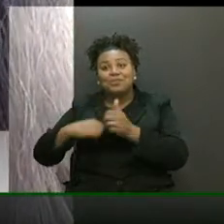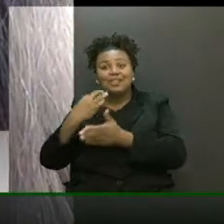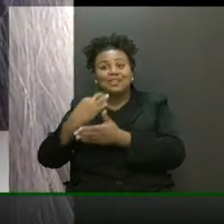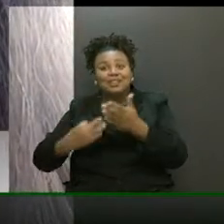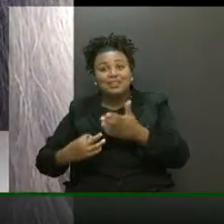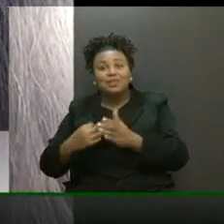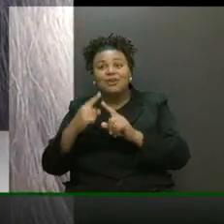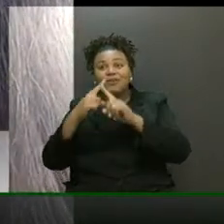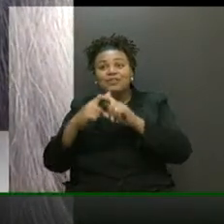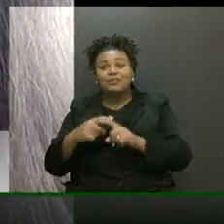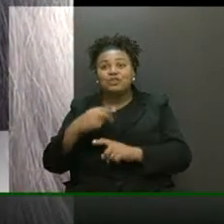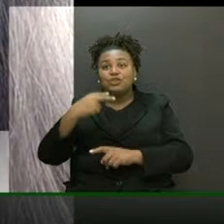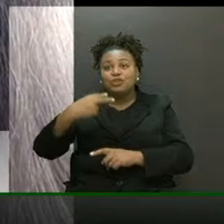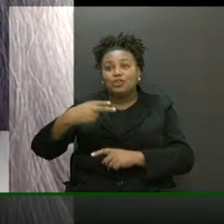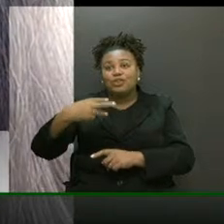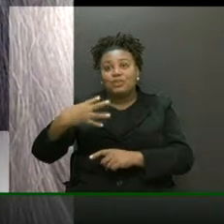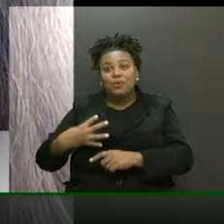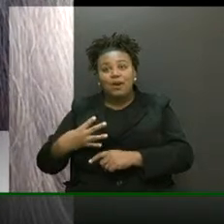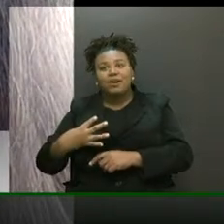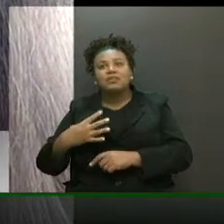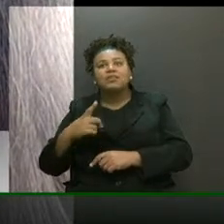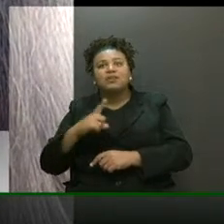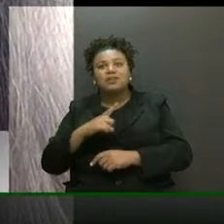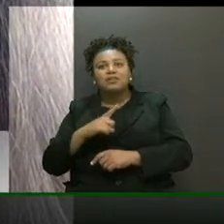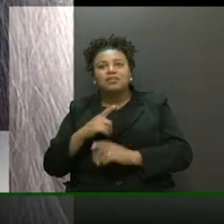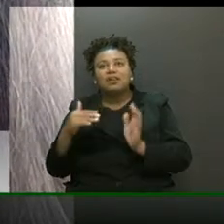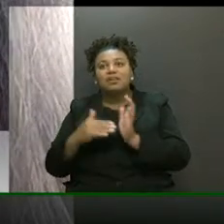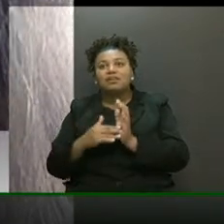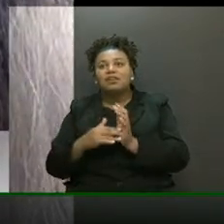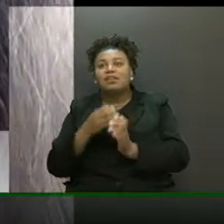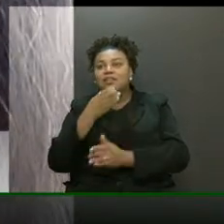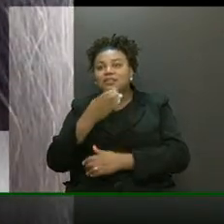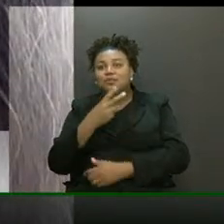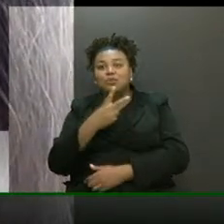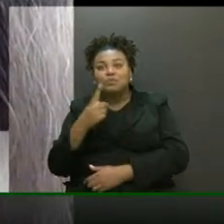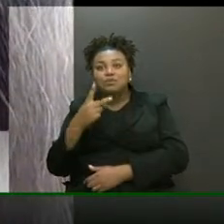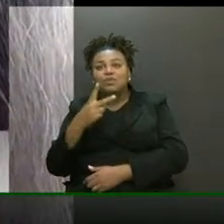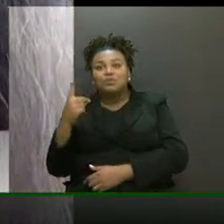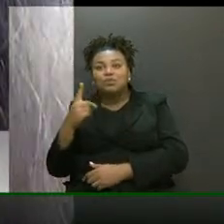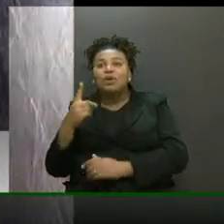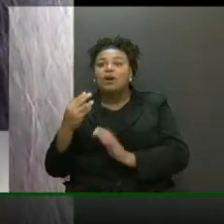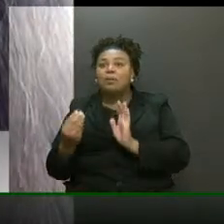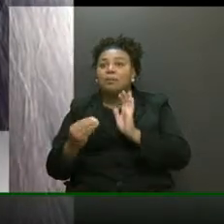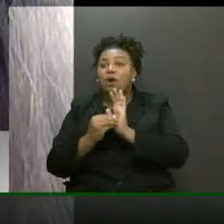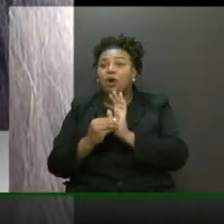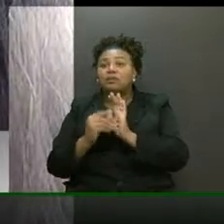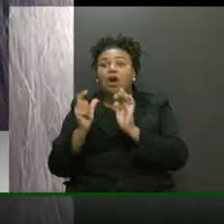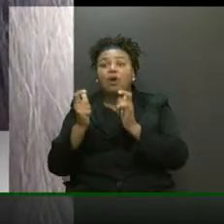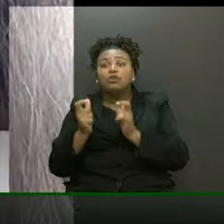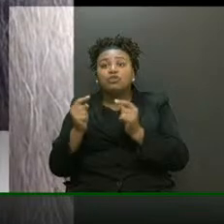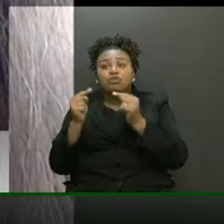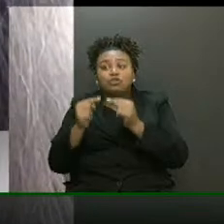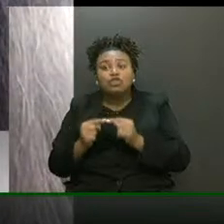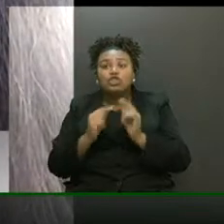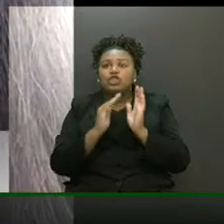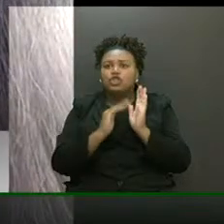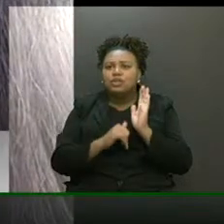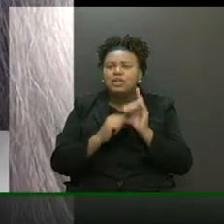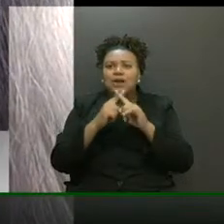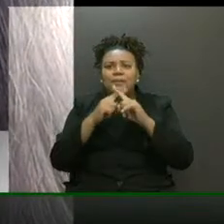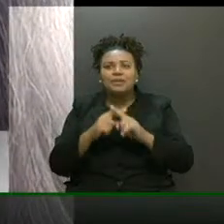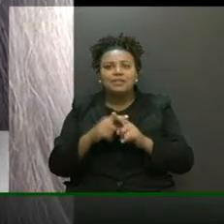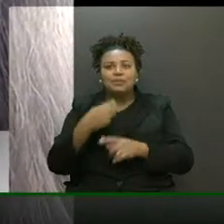2 e 4 do artigo 1º dessa lei terão vigência até 31 de dezembro de 21. Inclui, onde couber, fica suprimido o